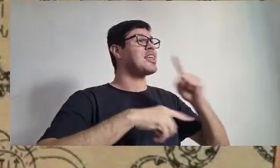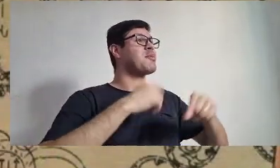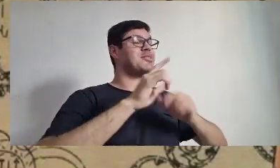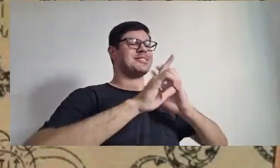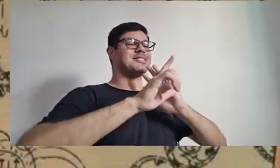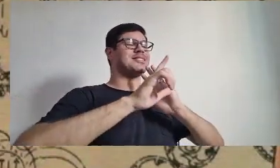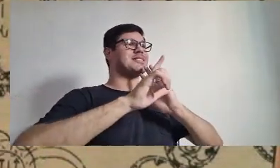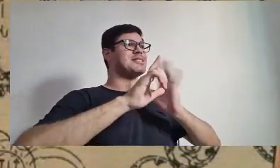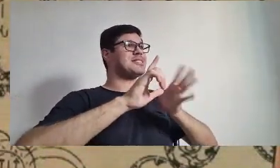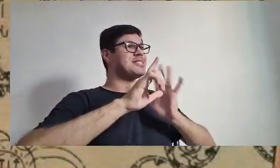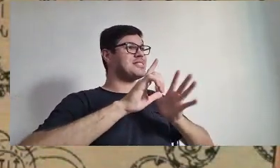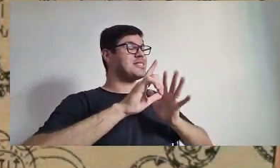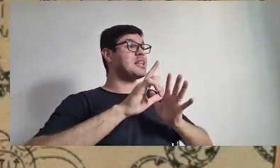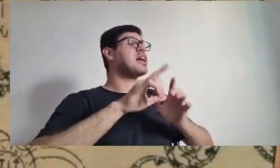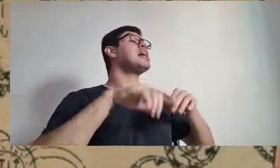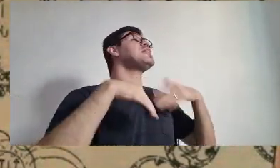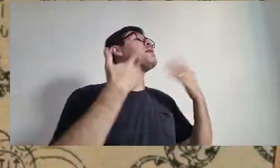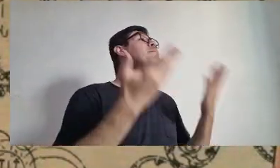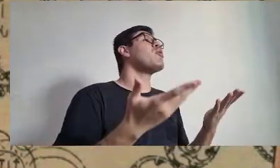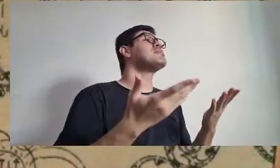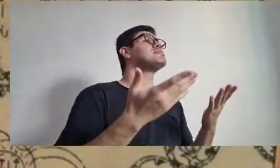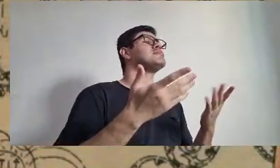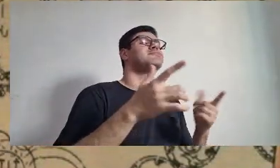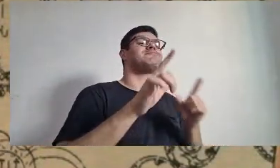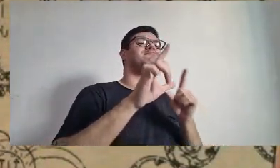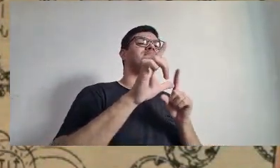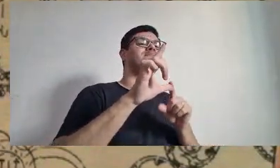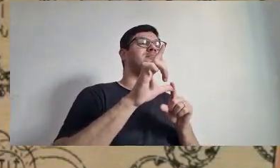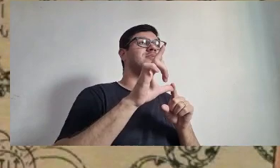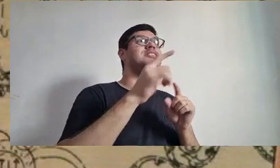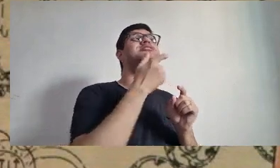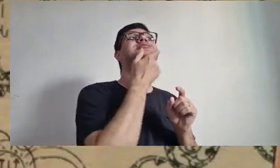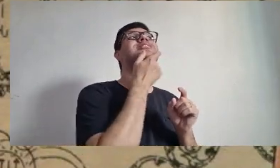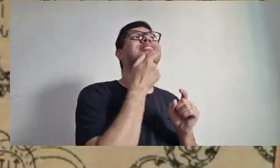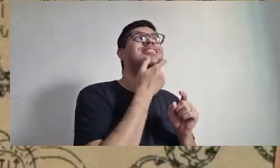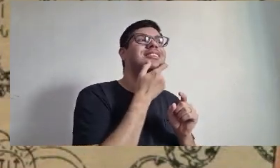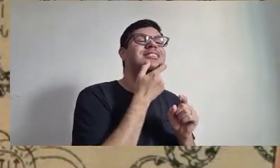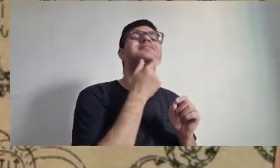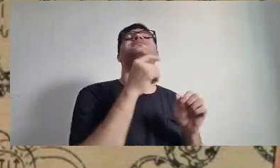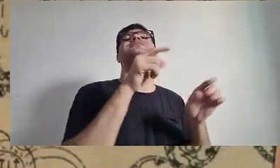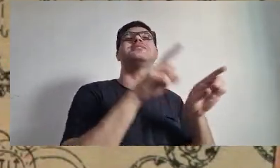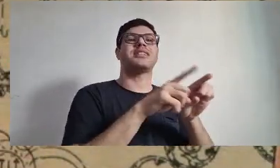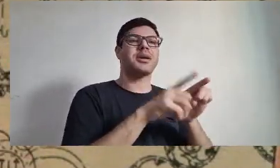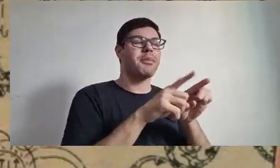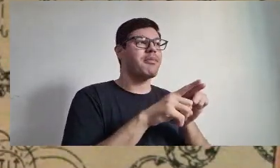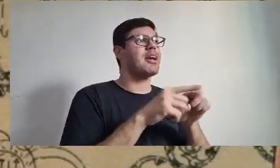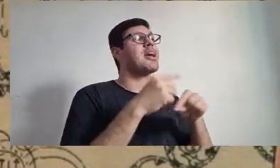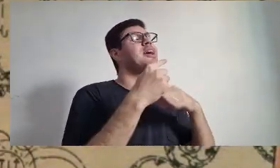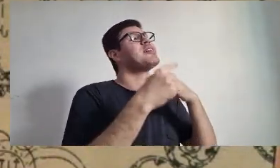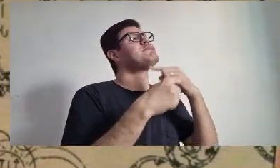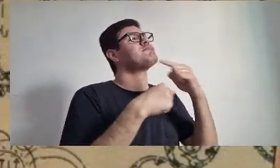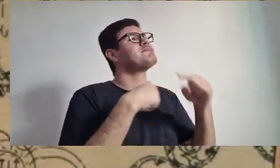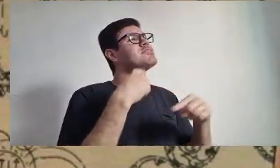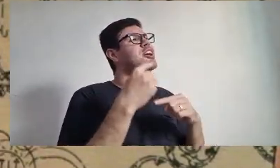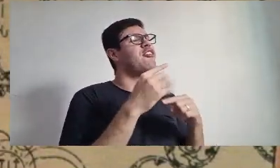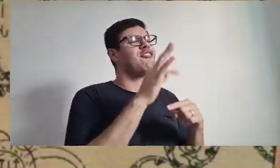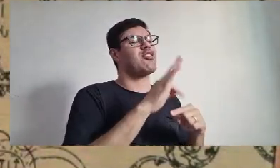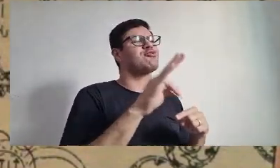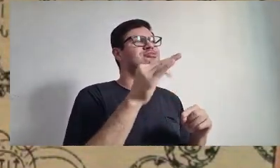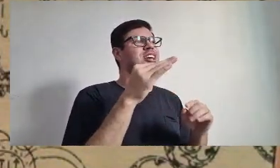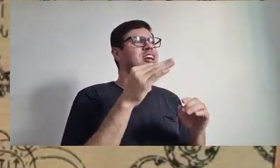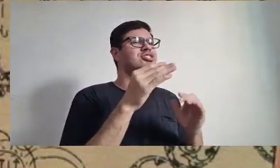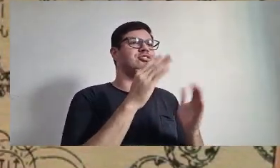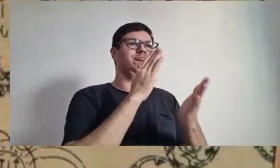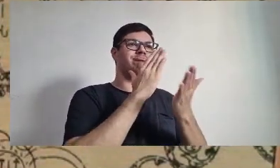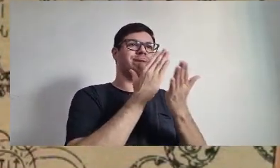em português e inglês. E fiz cursinhos de inglês, depois saí da faculdade, falava. O senhor